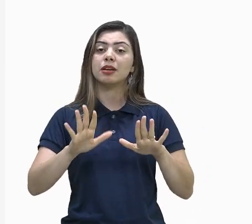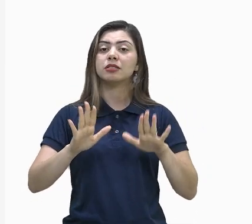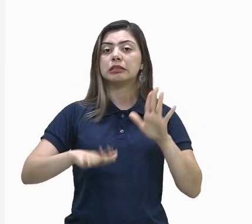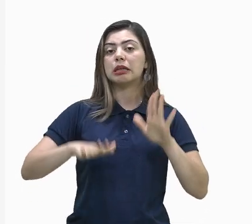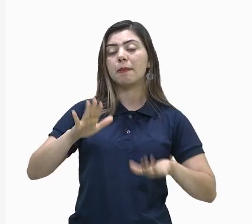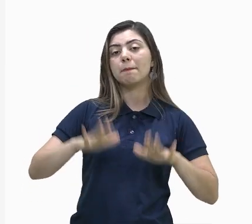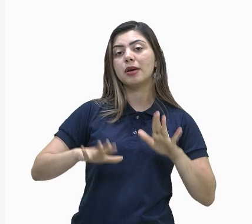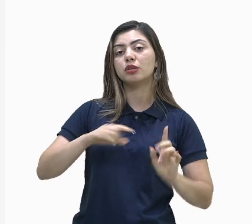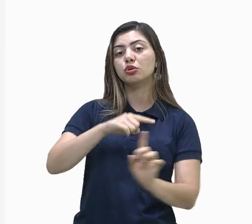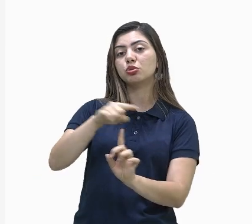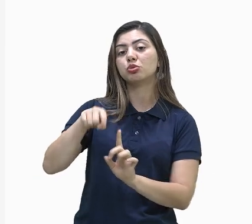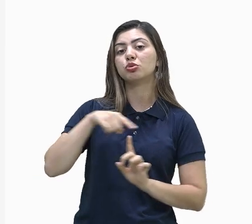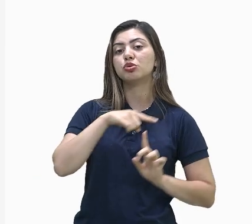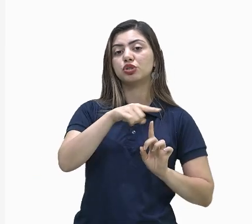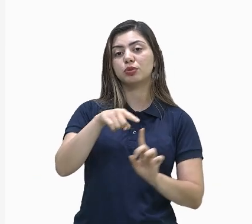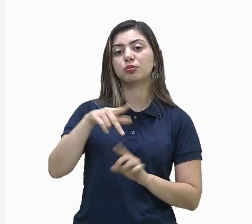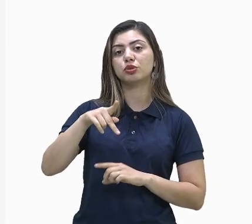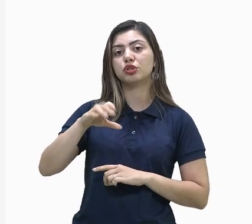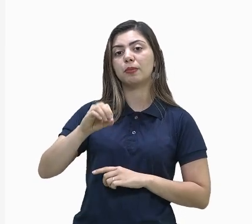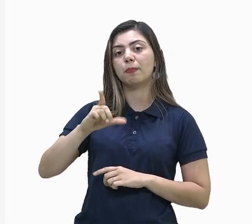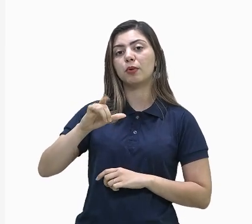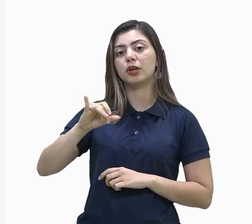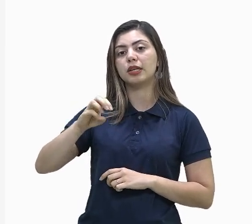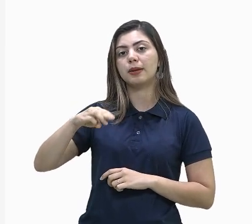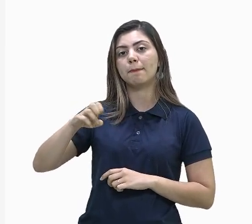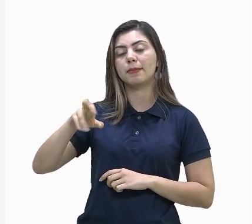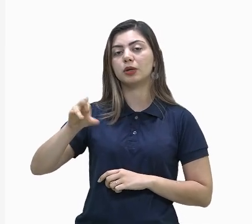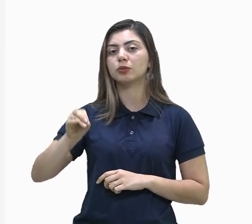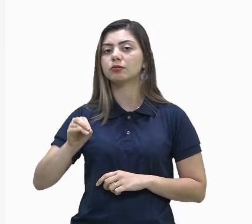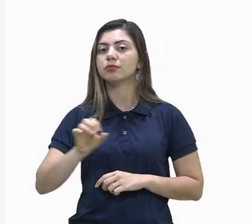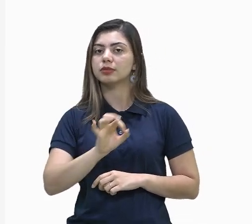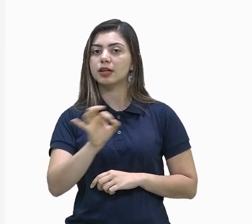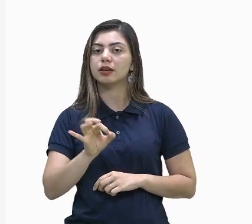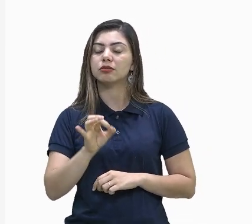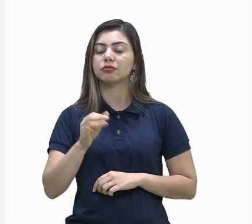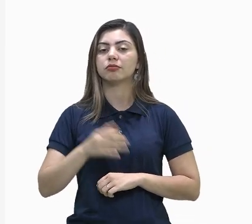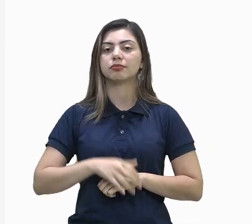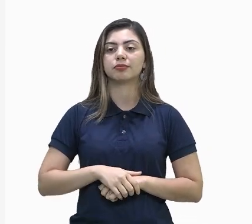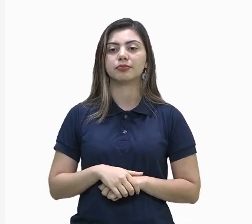tipo de polímeros, tá bom?